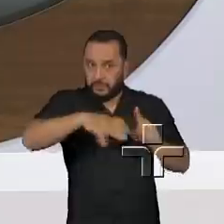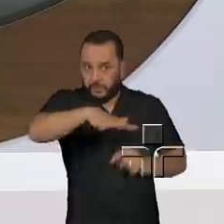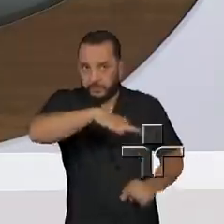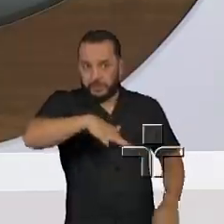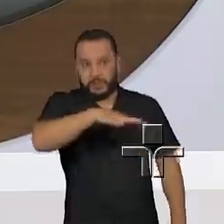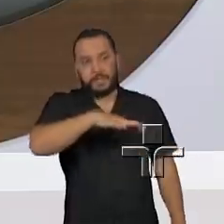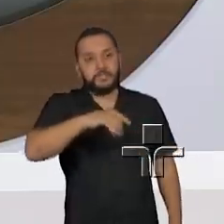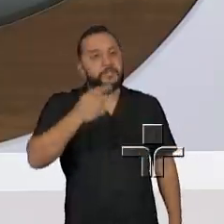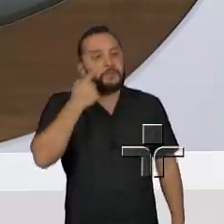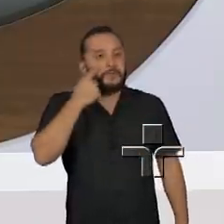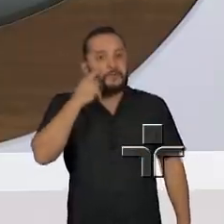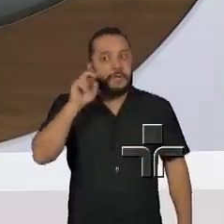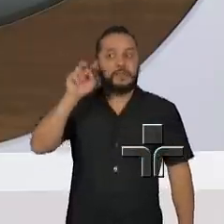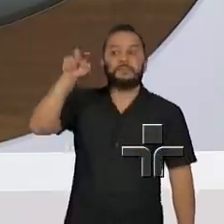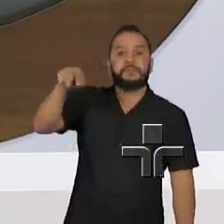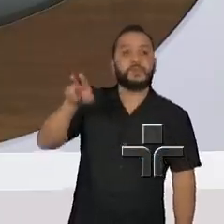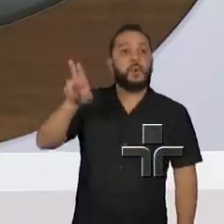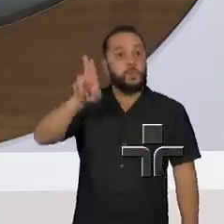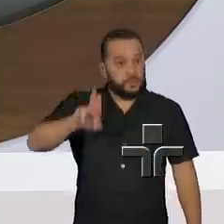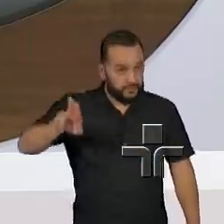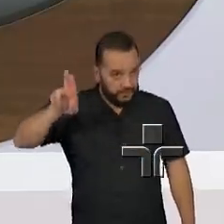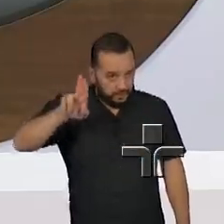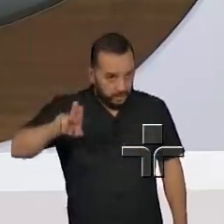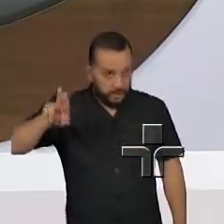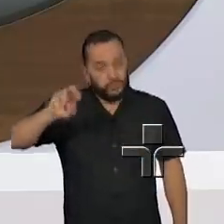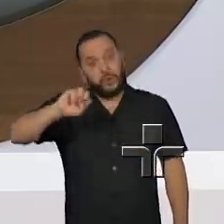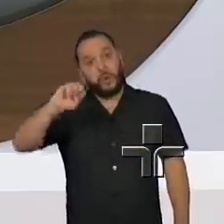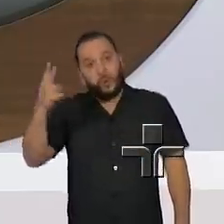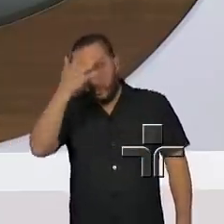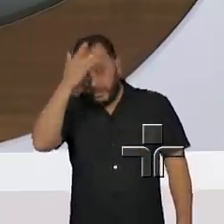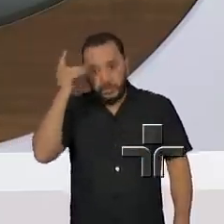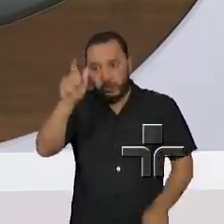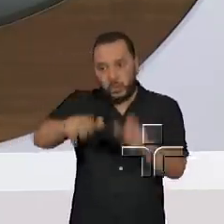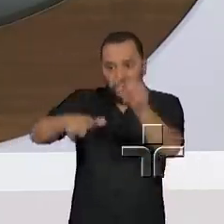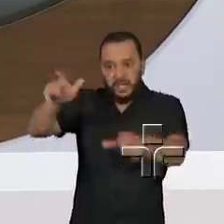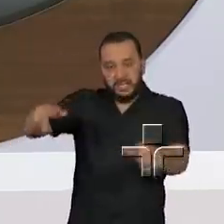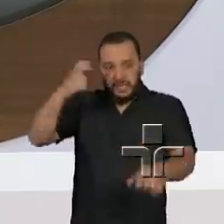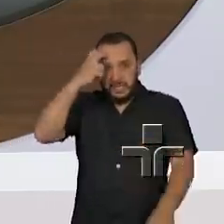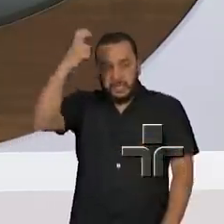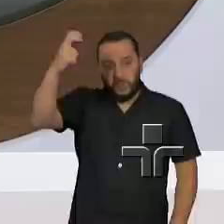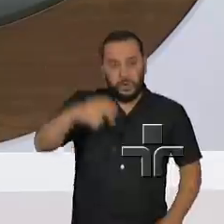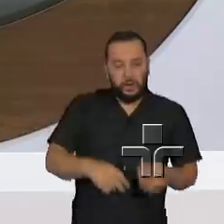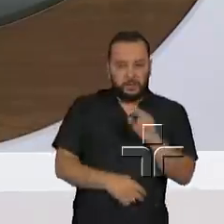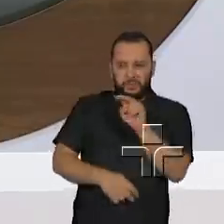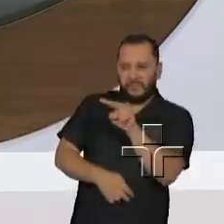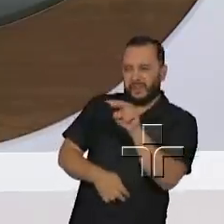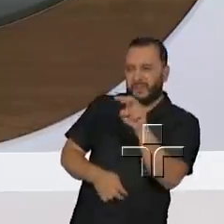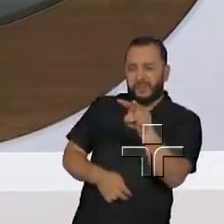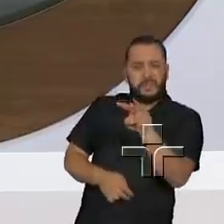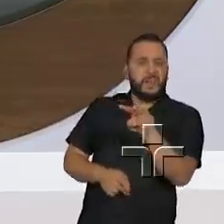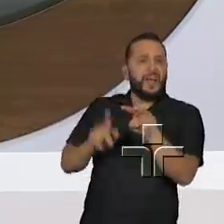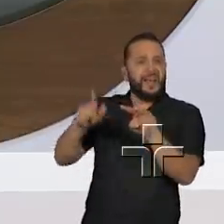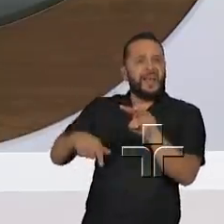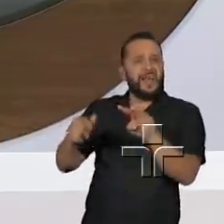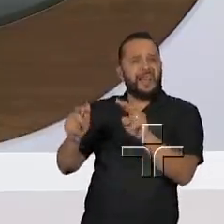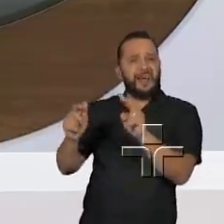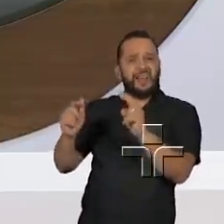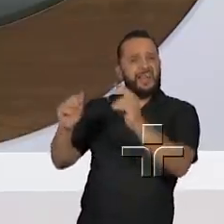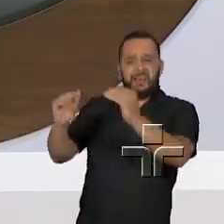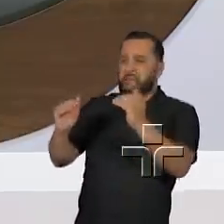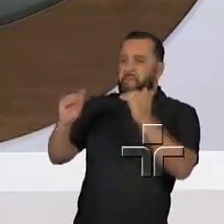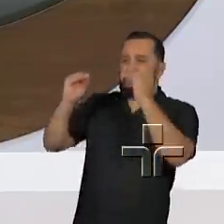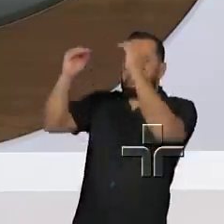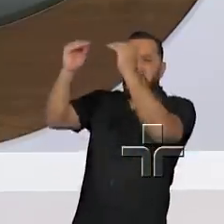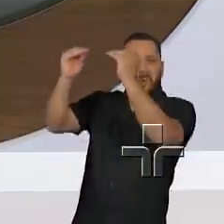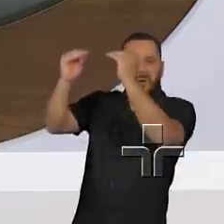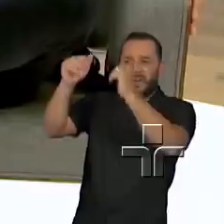a universidade ou os intelectuais, digamos assim, como uma elite que deixou de